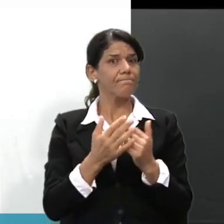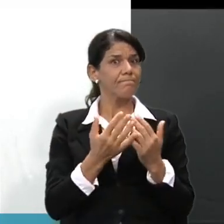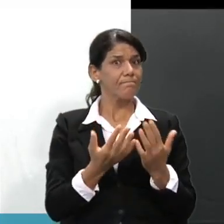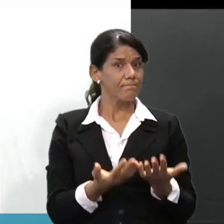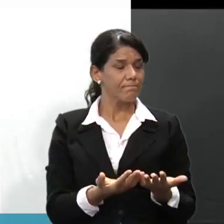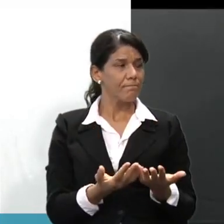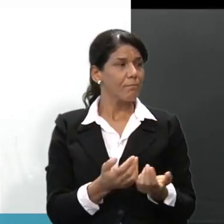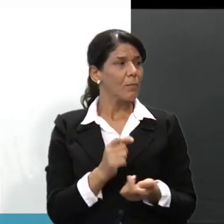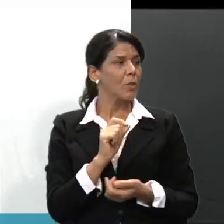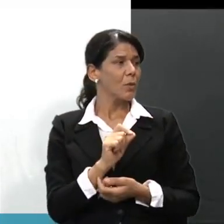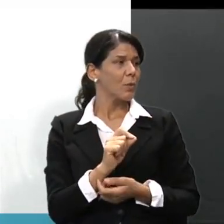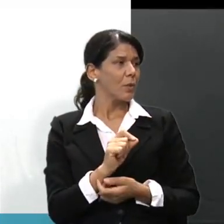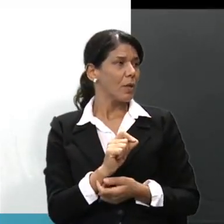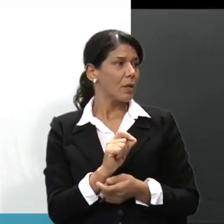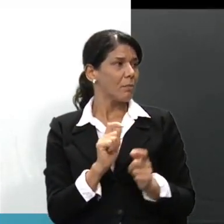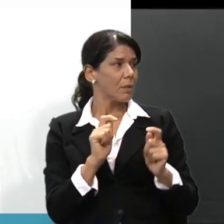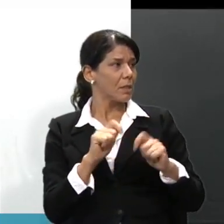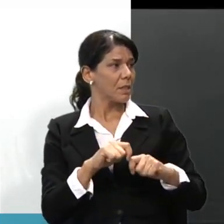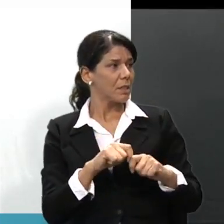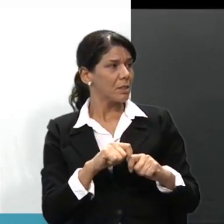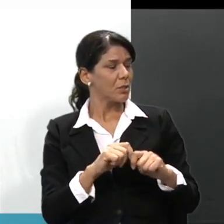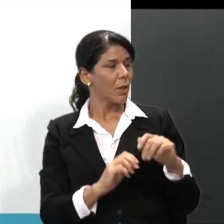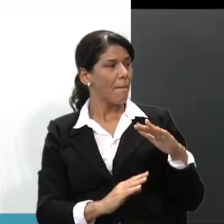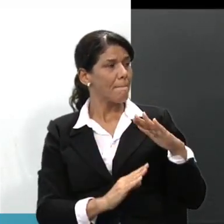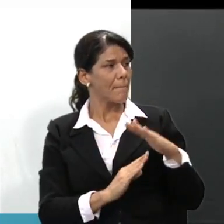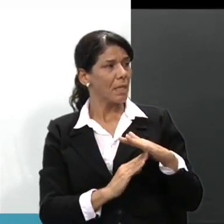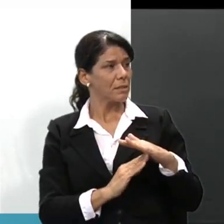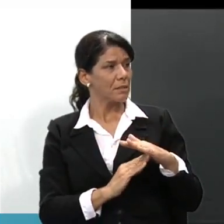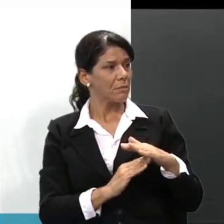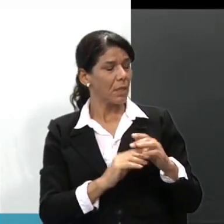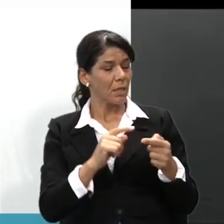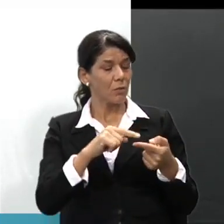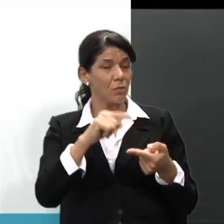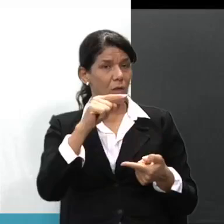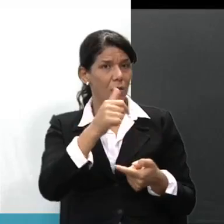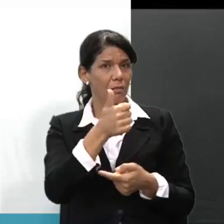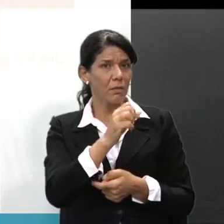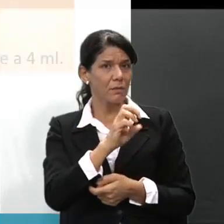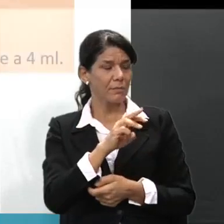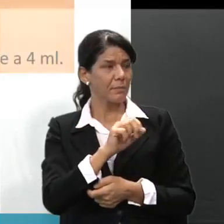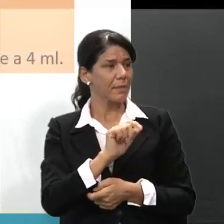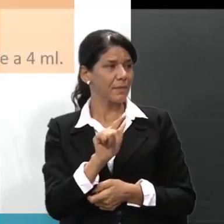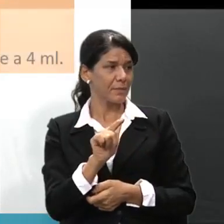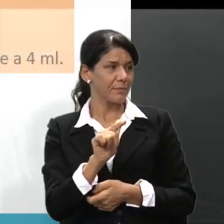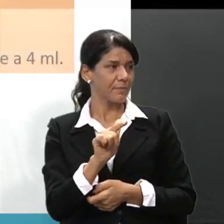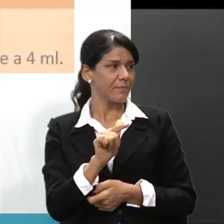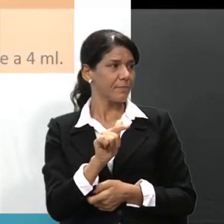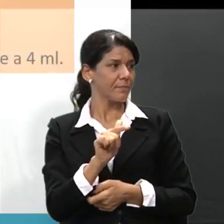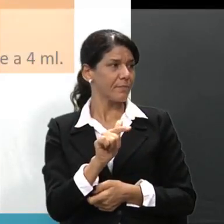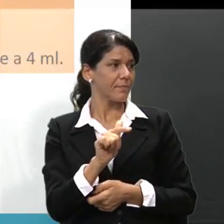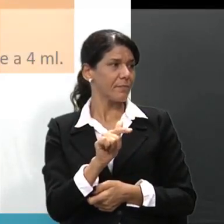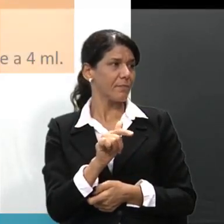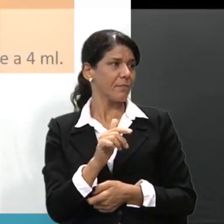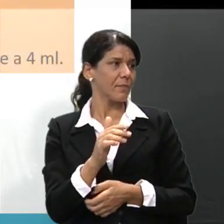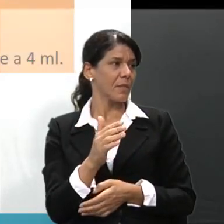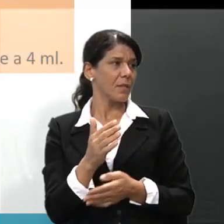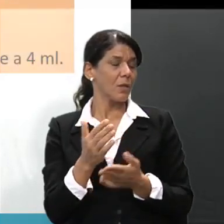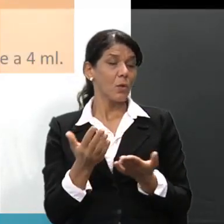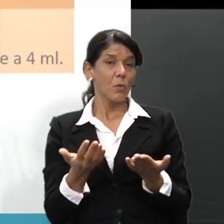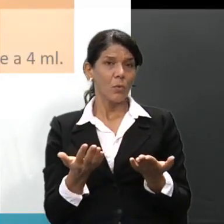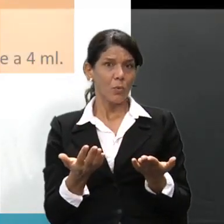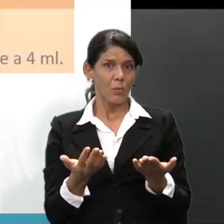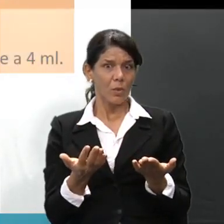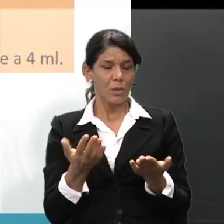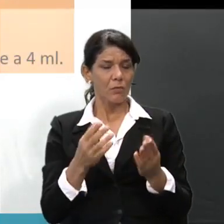ó, a capacidade máxima do frasco de penicilina é de 10 ml, tá? Então, quando eu